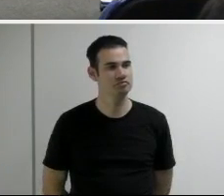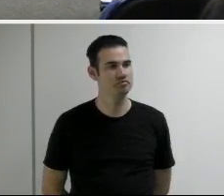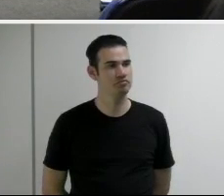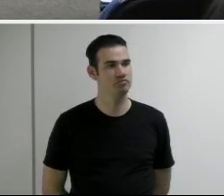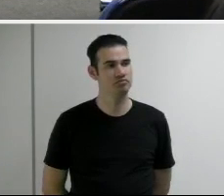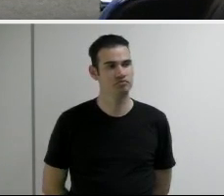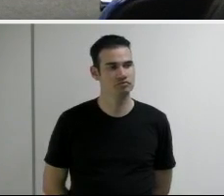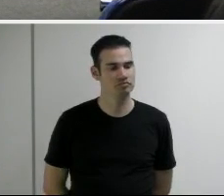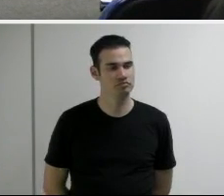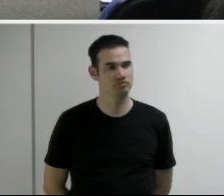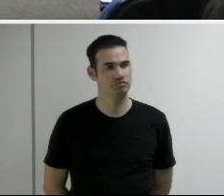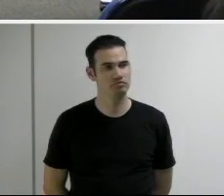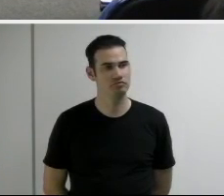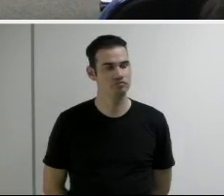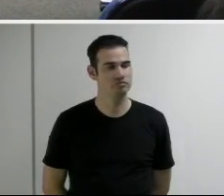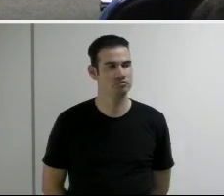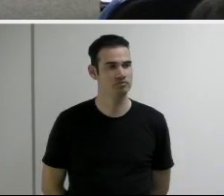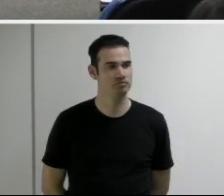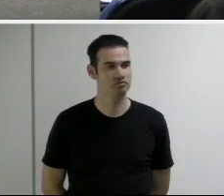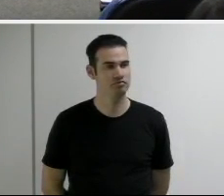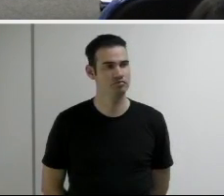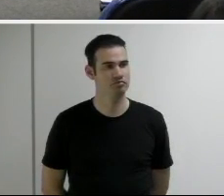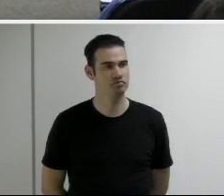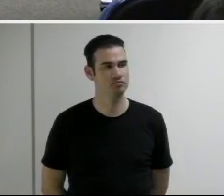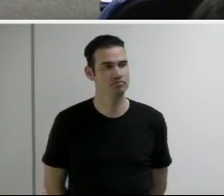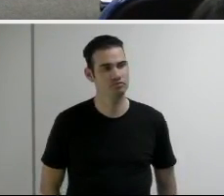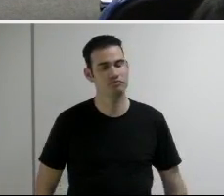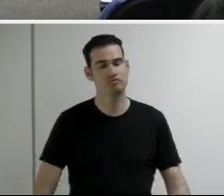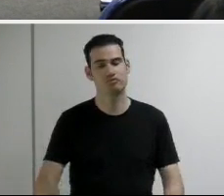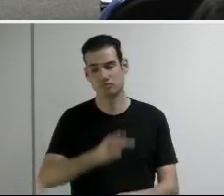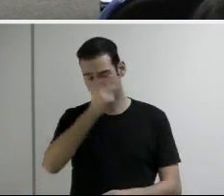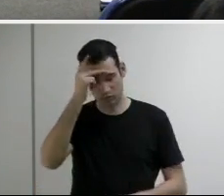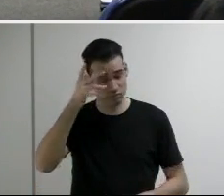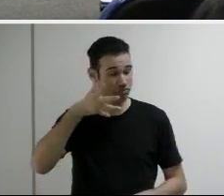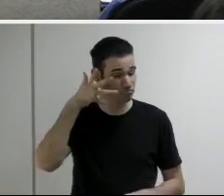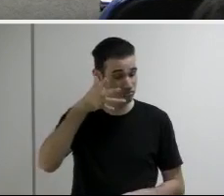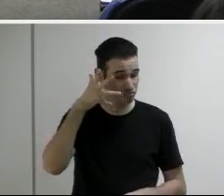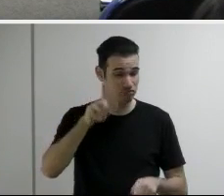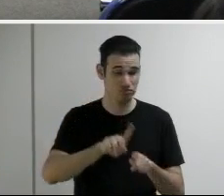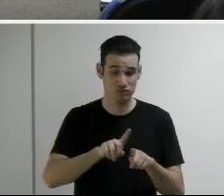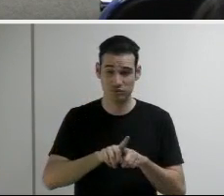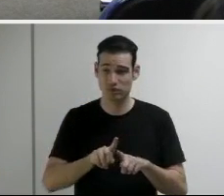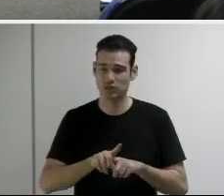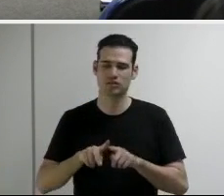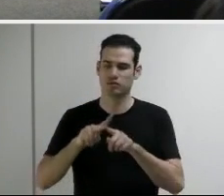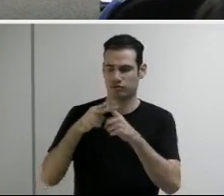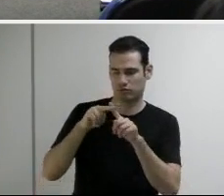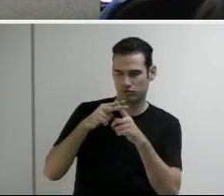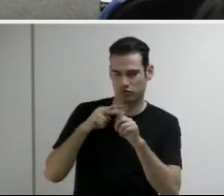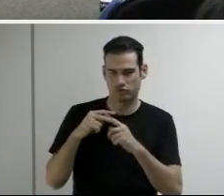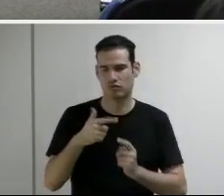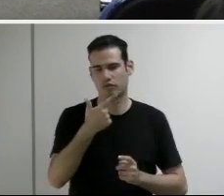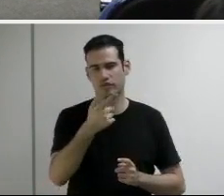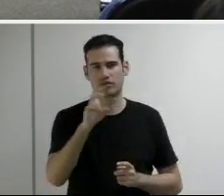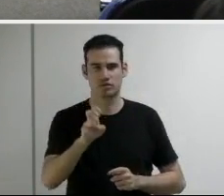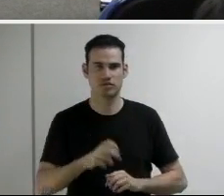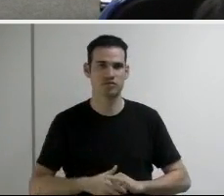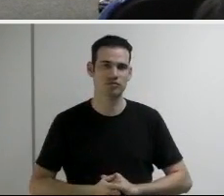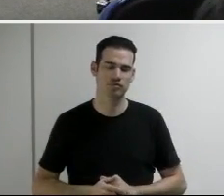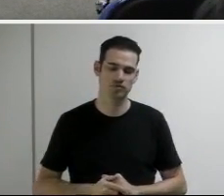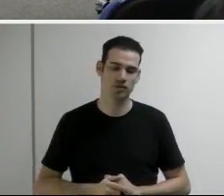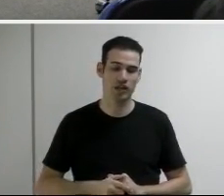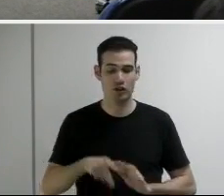os interlocutores chegaram a contribuir com mais 25 versões de substitutivo. Então, entre o